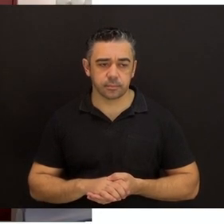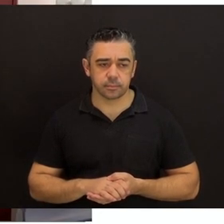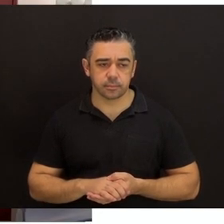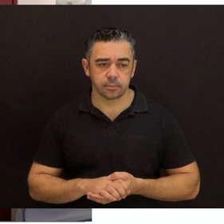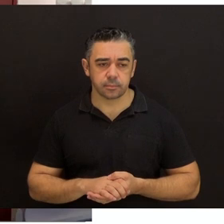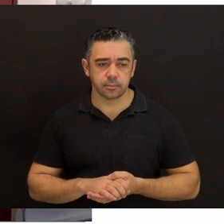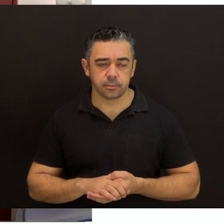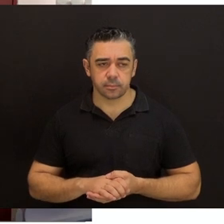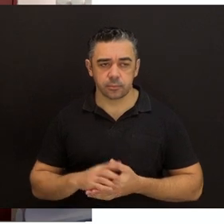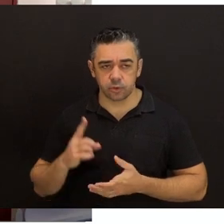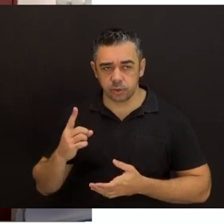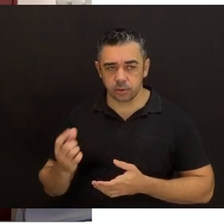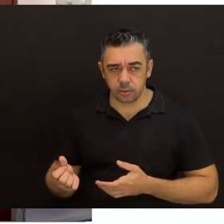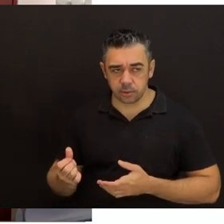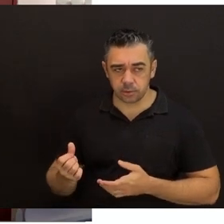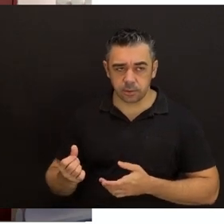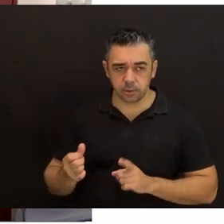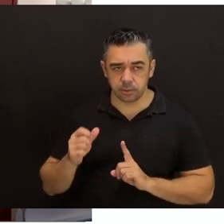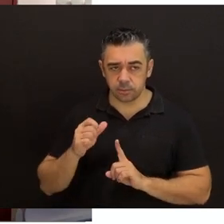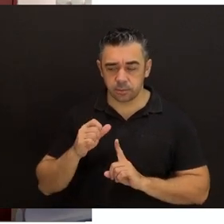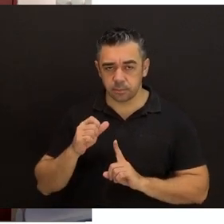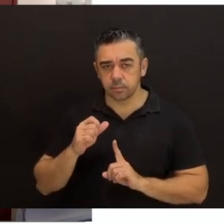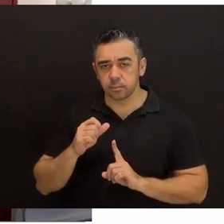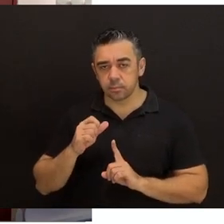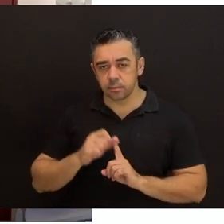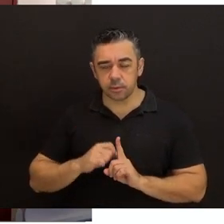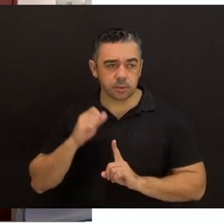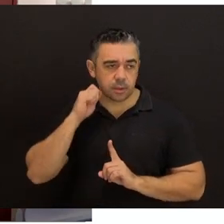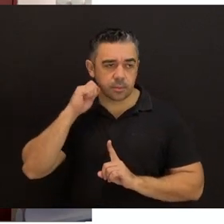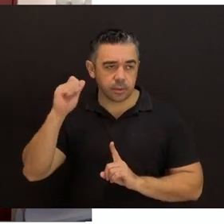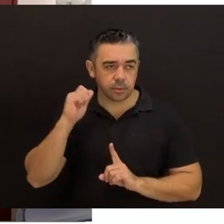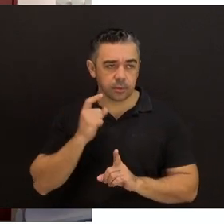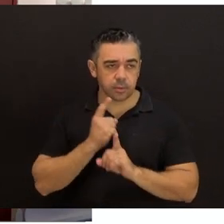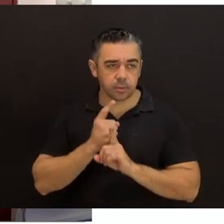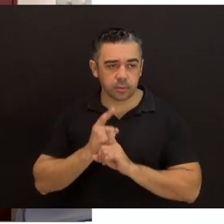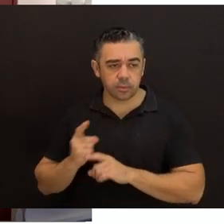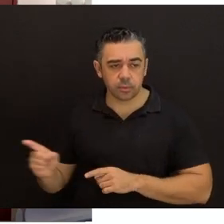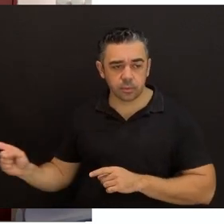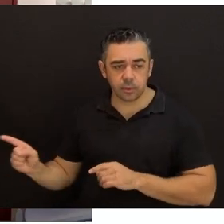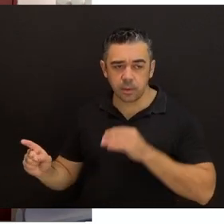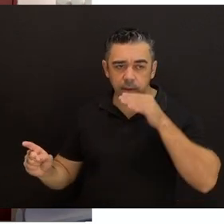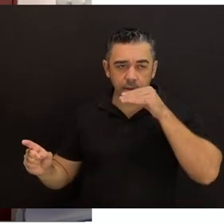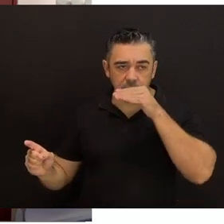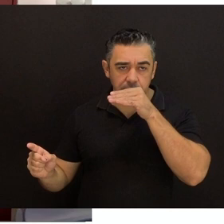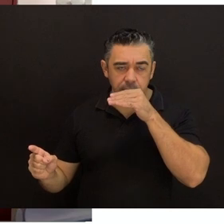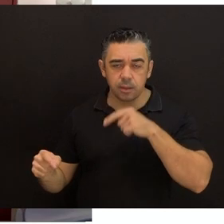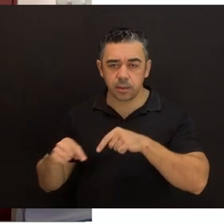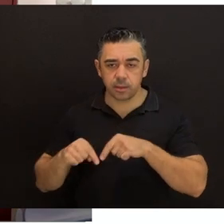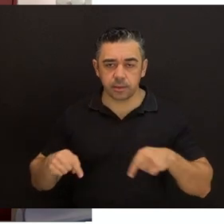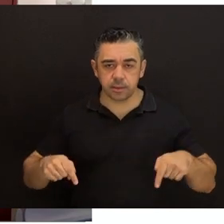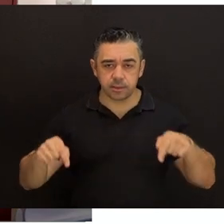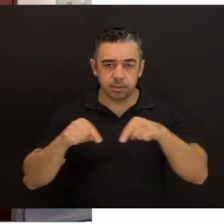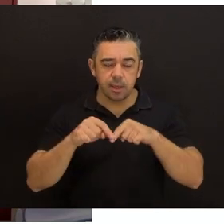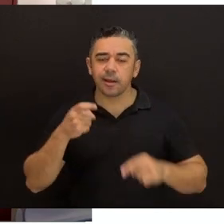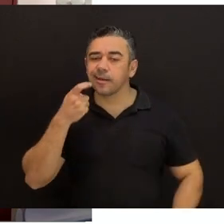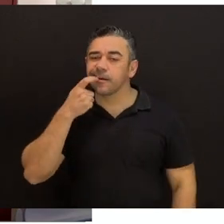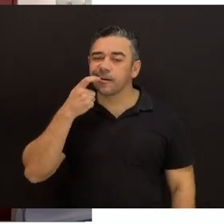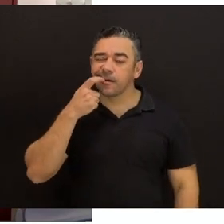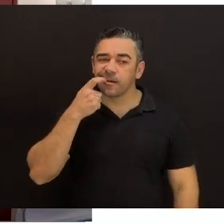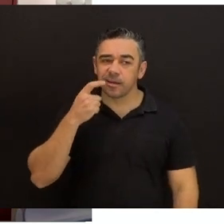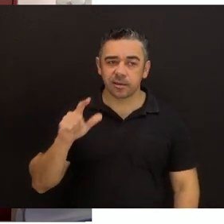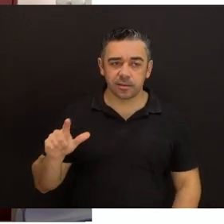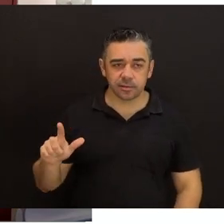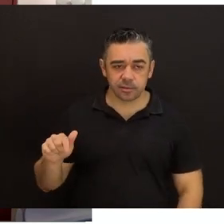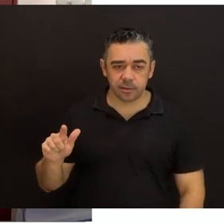no dia 16 de Abril nós estamos na casa do Servidor nós encontramos lá um aquecedor escrito sala dá Odontologia no dia 17